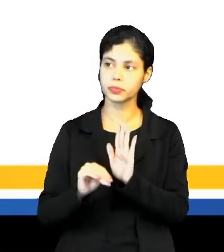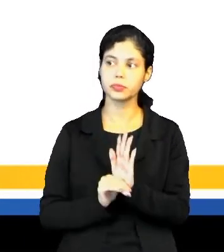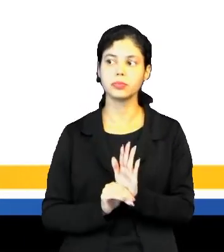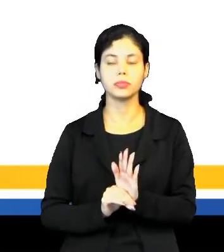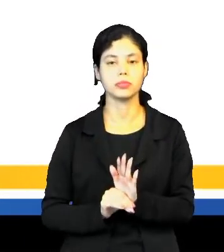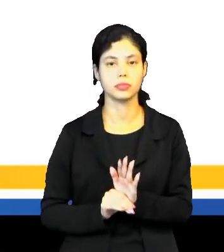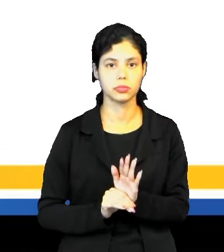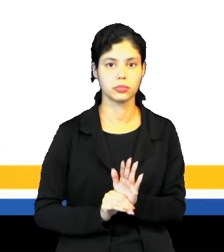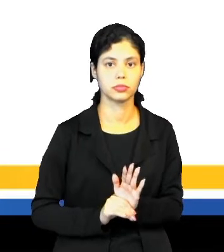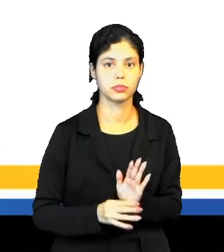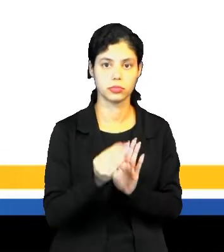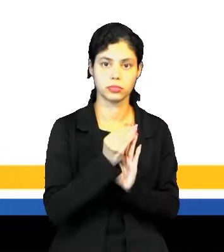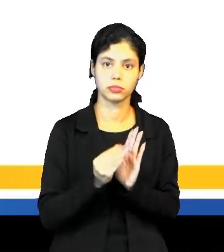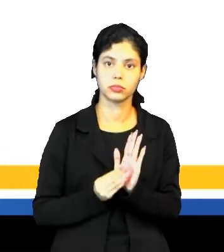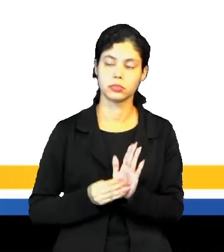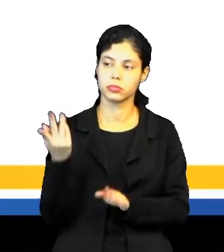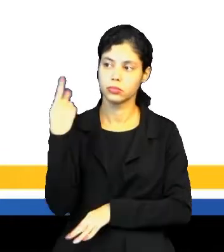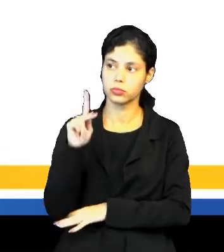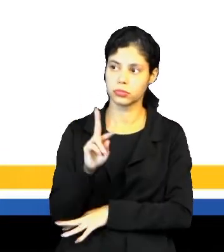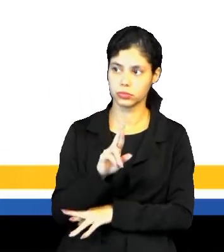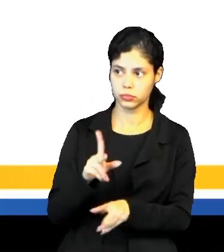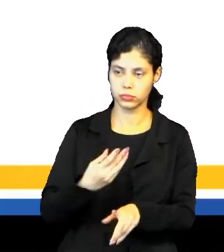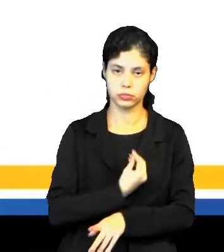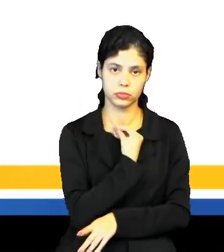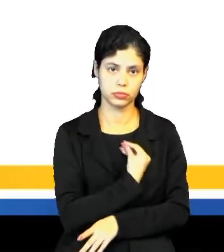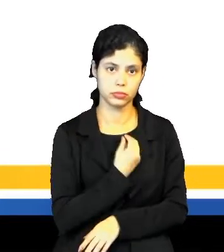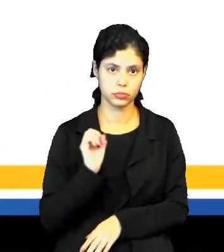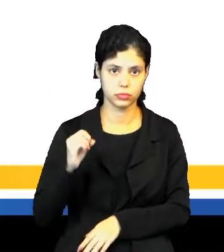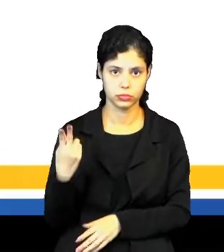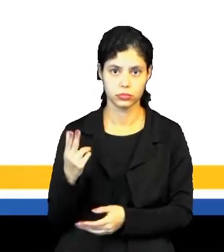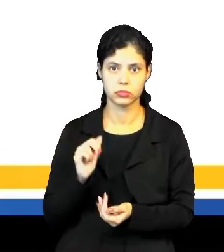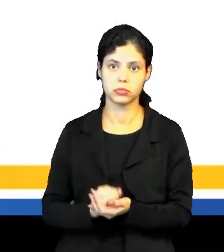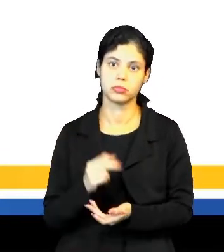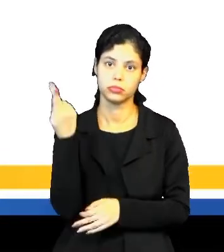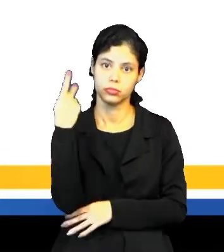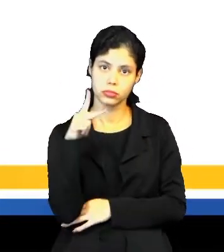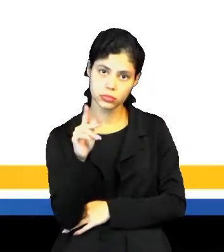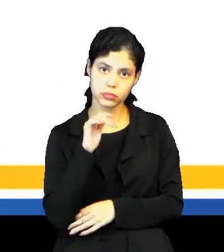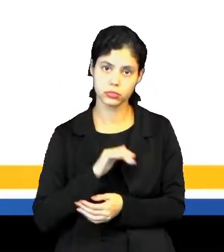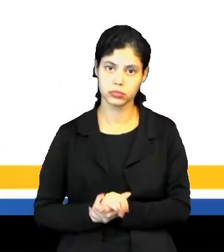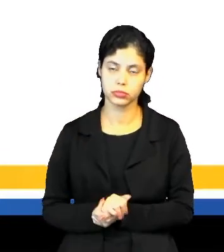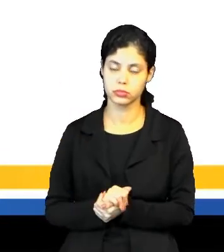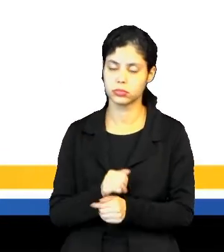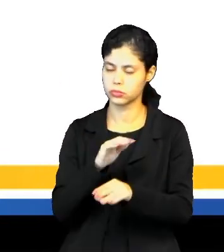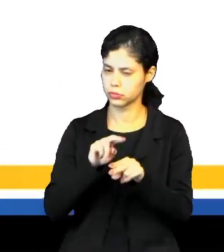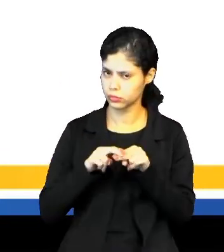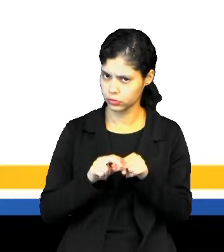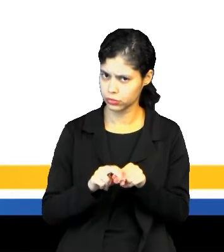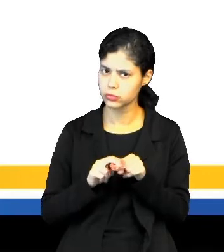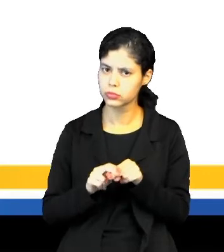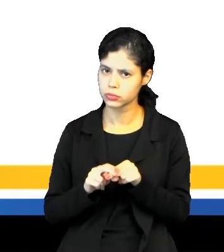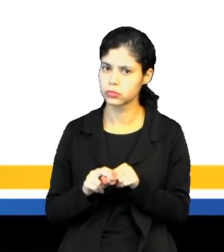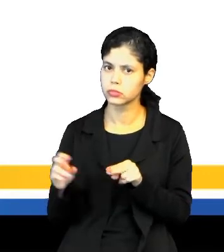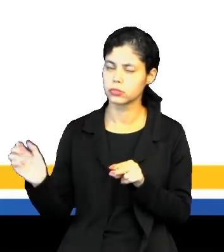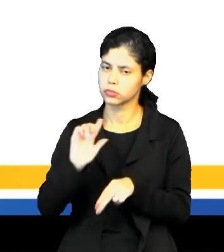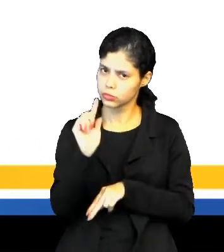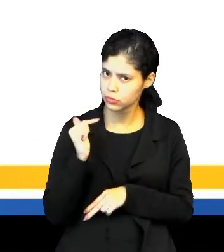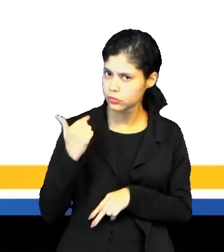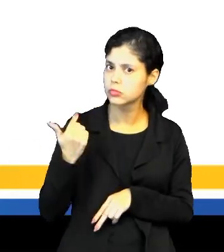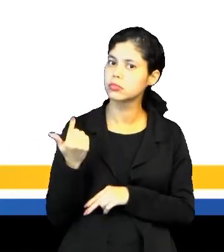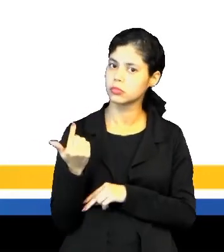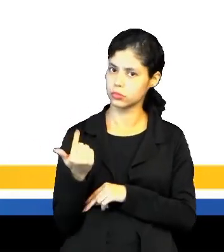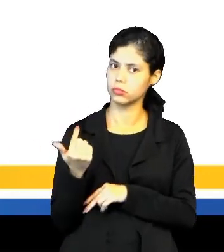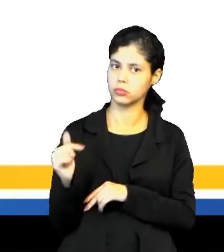que foi dada aos diferentes períodos vividos, ou seja, os períodos são, portanto, uma